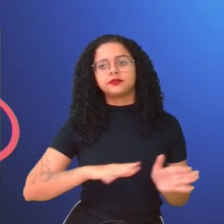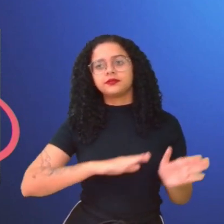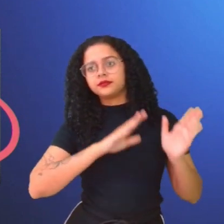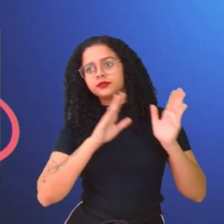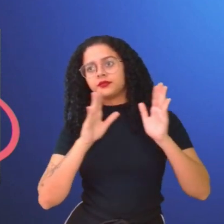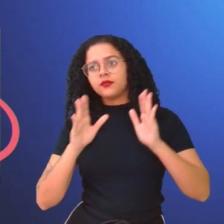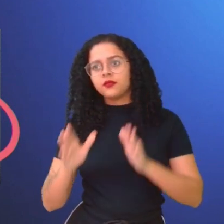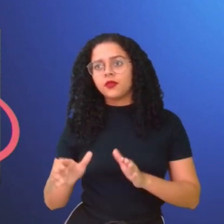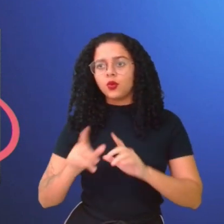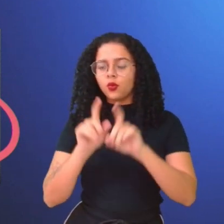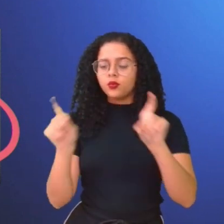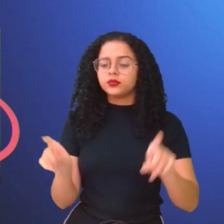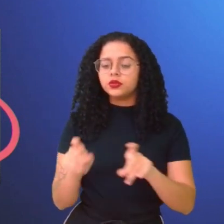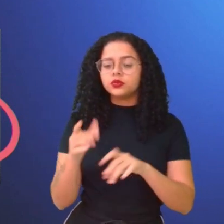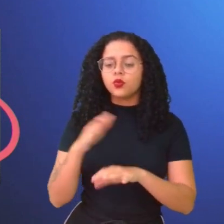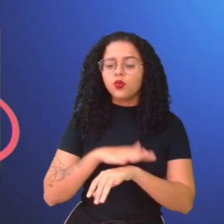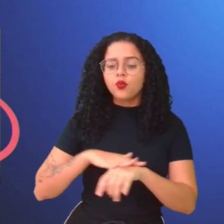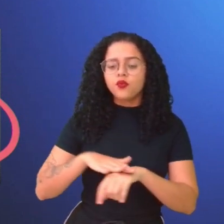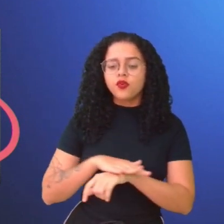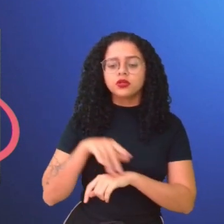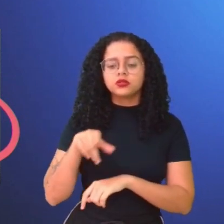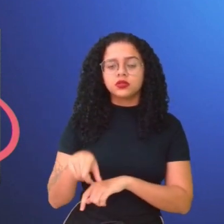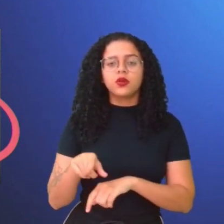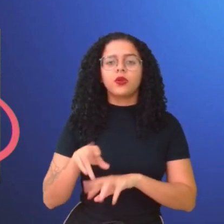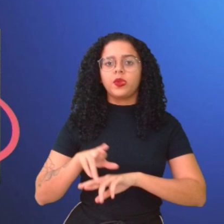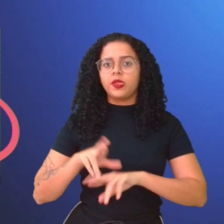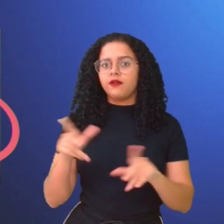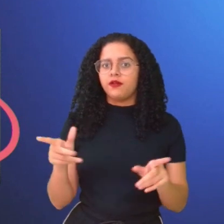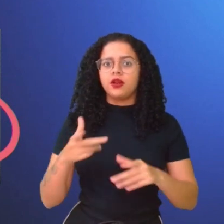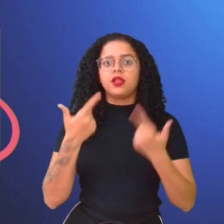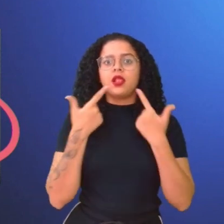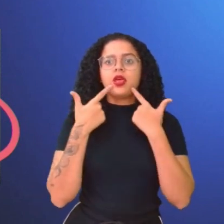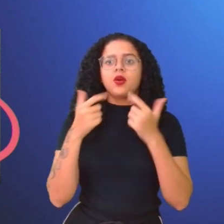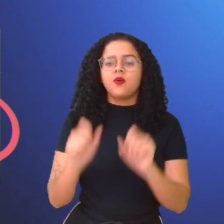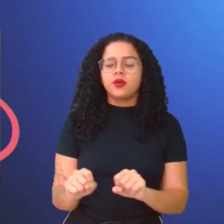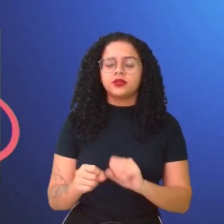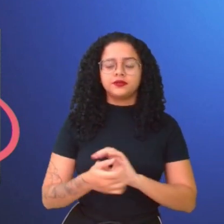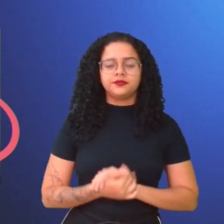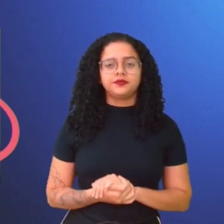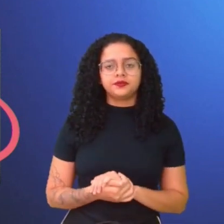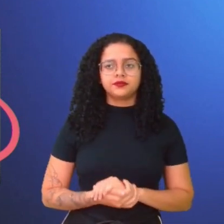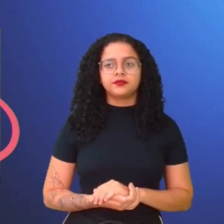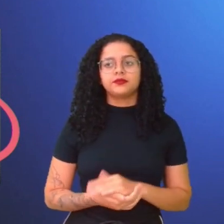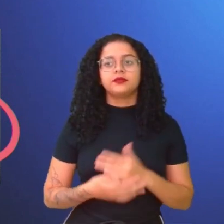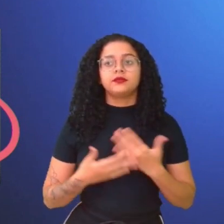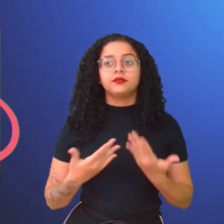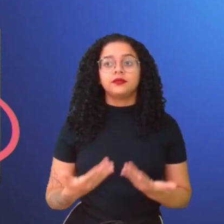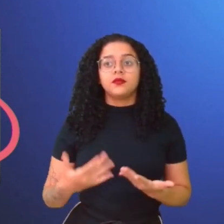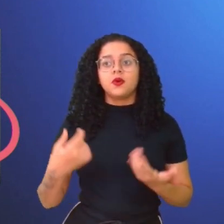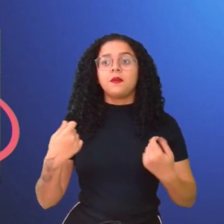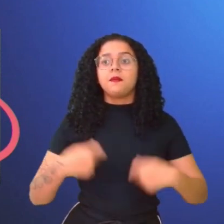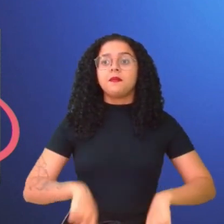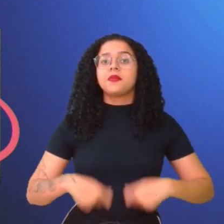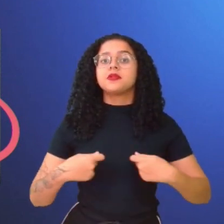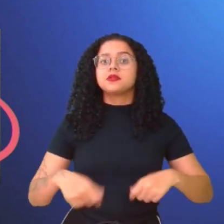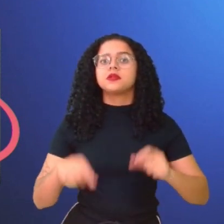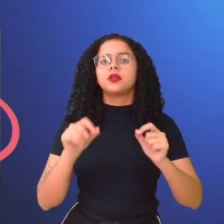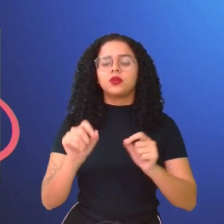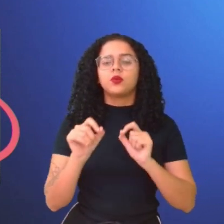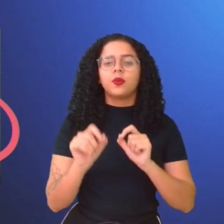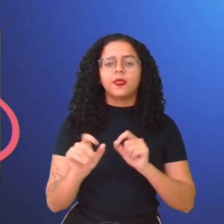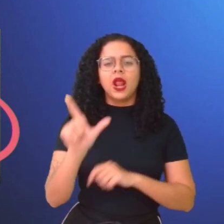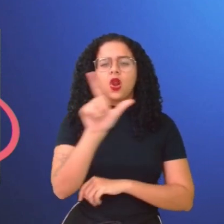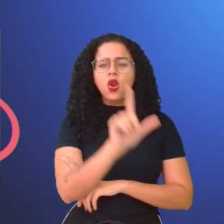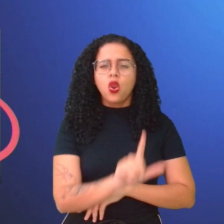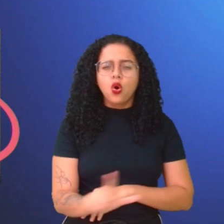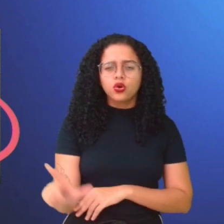né, para o computador, conversar com o computador, a linguagem é diferente, né? Exatamente, né? Então, a gente vai precisar de uma lógica